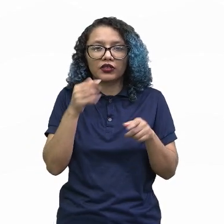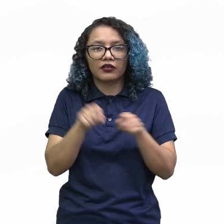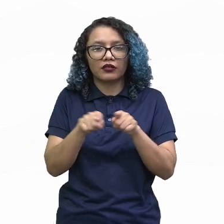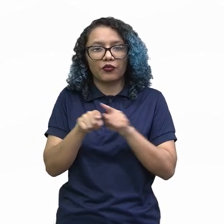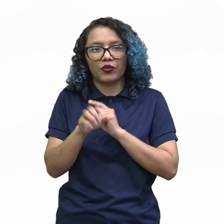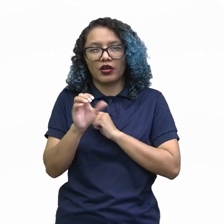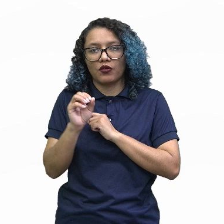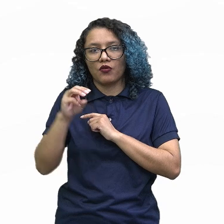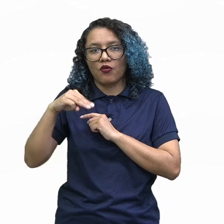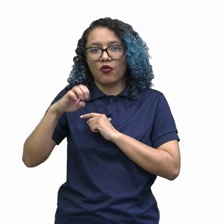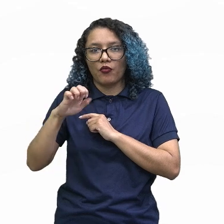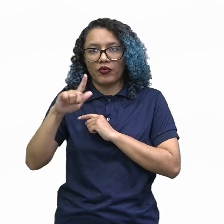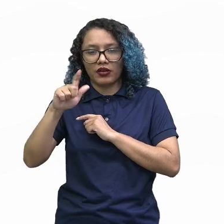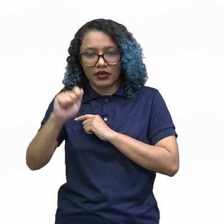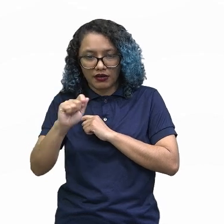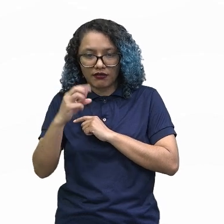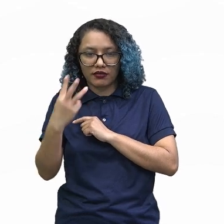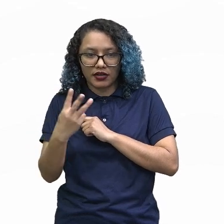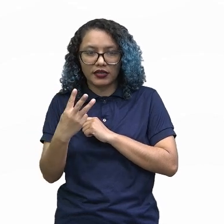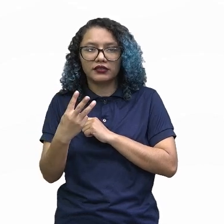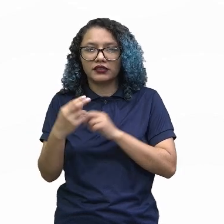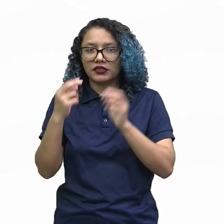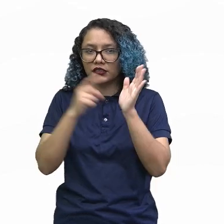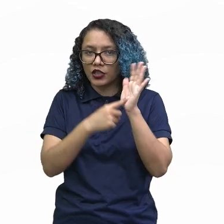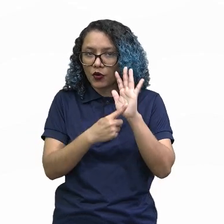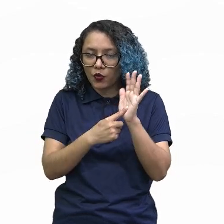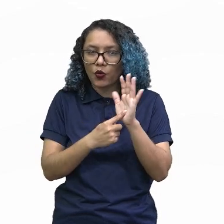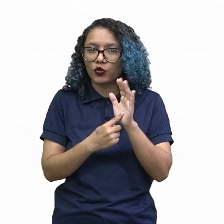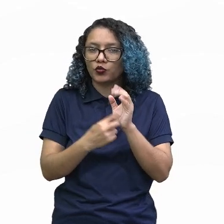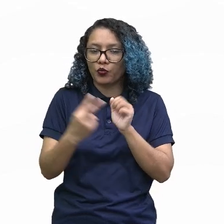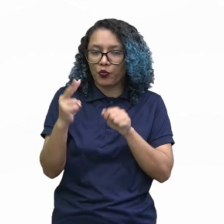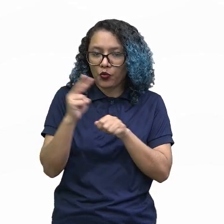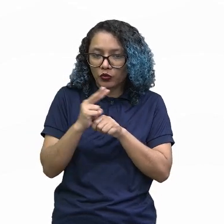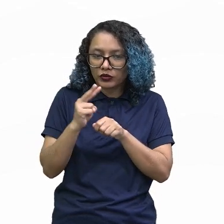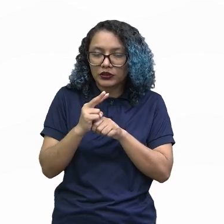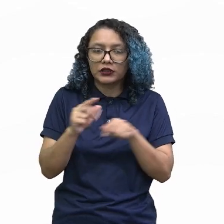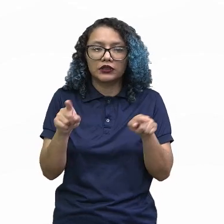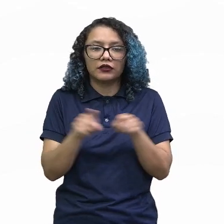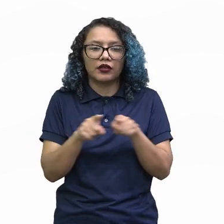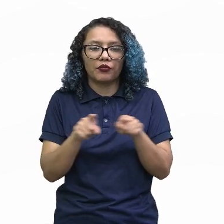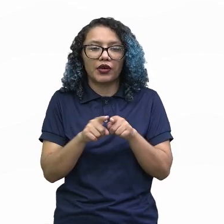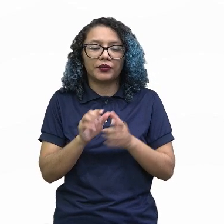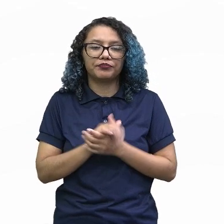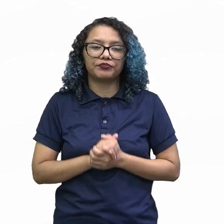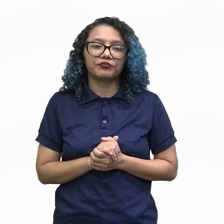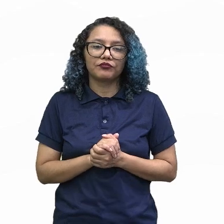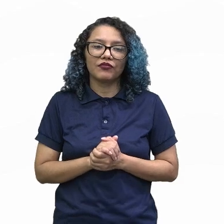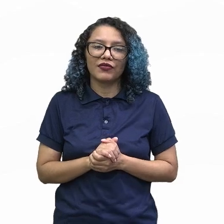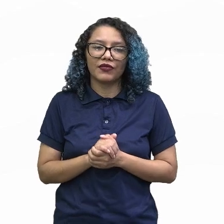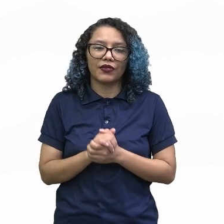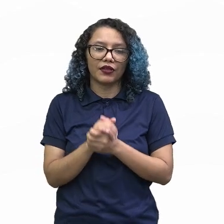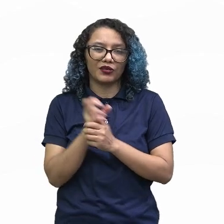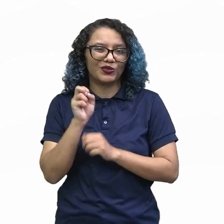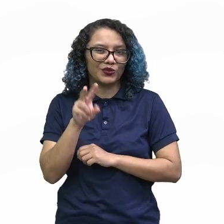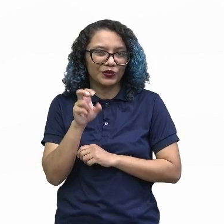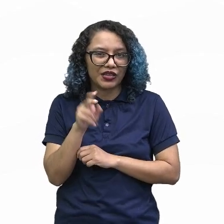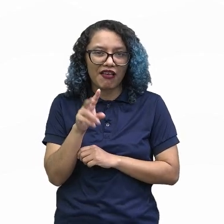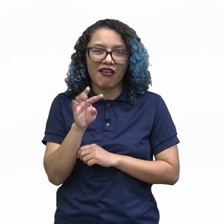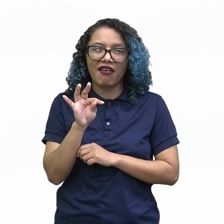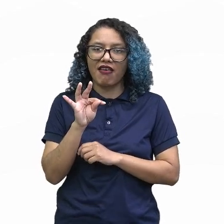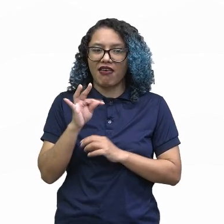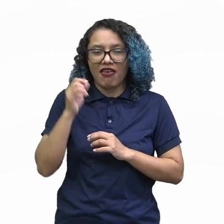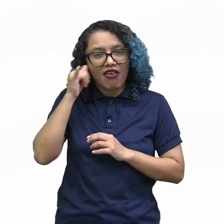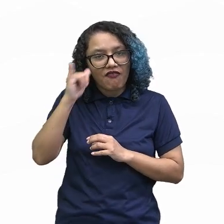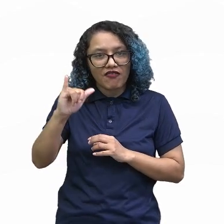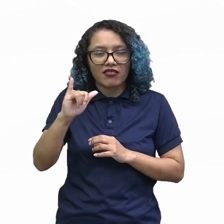ômega 3, que protegem os neurônios. Evitar toxinas, né, como a gente observou ali